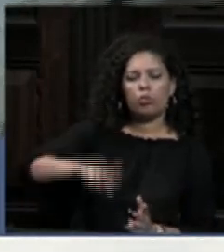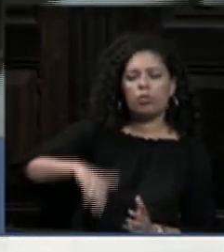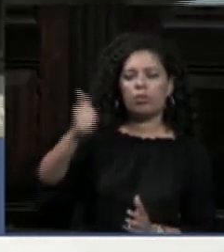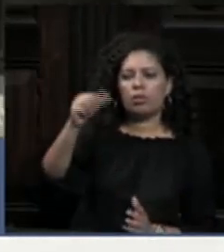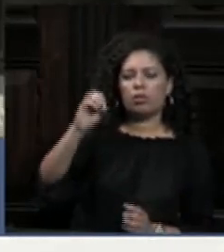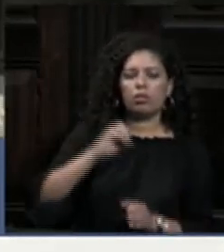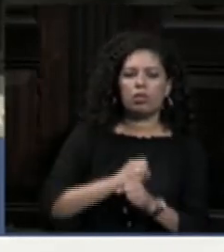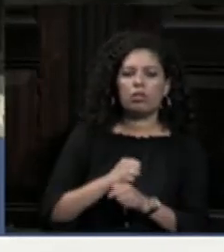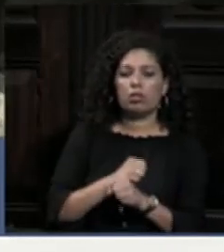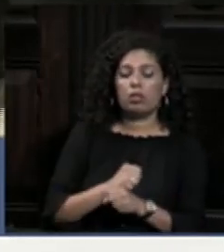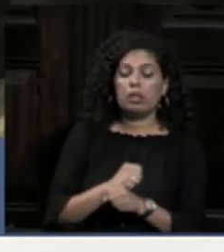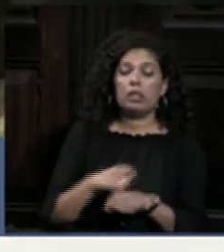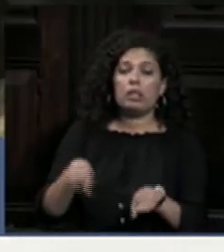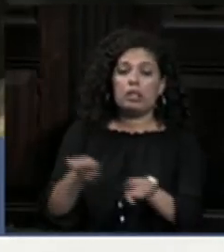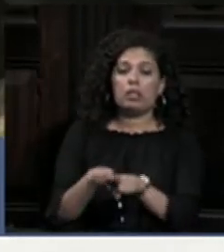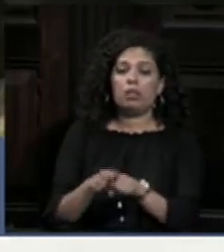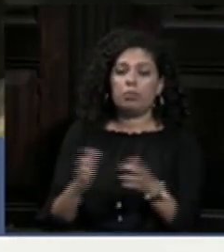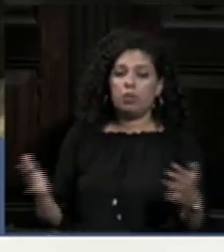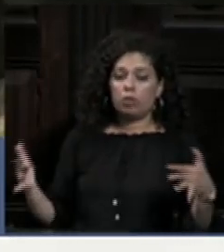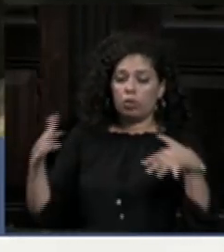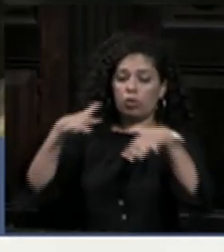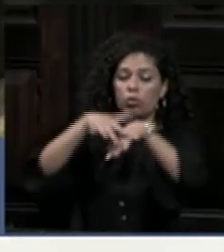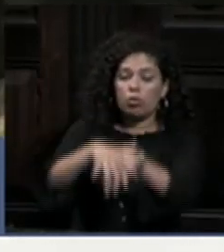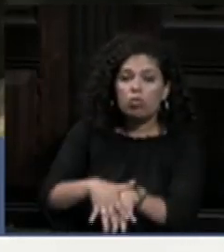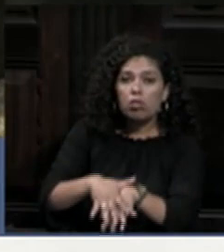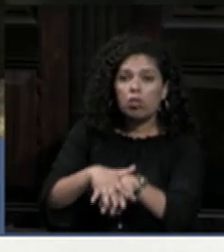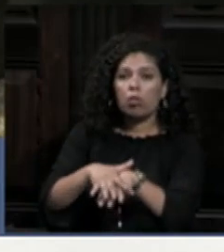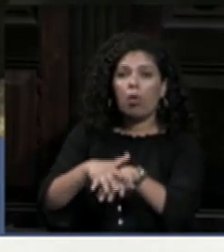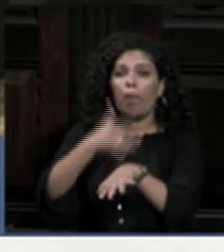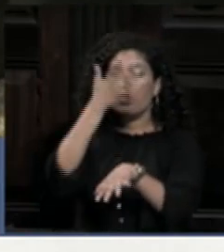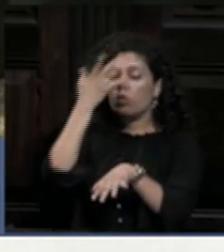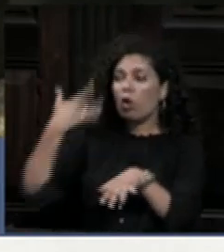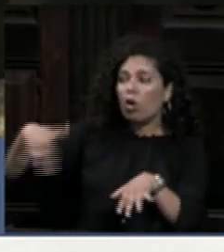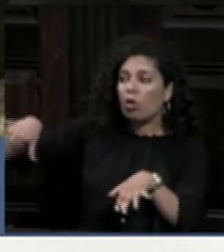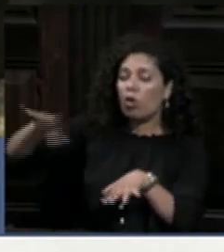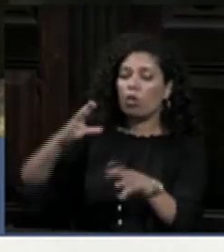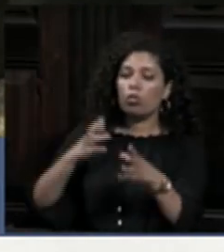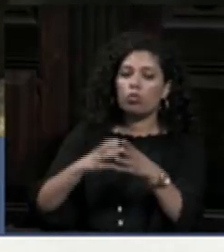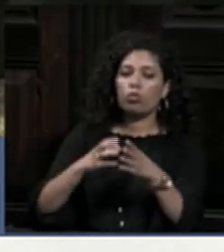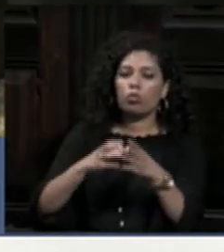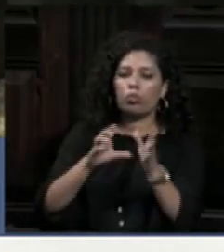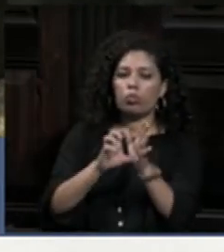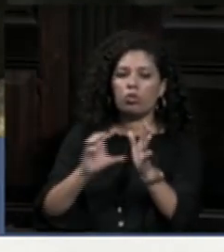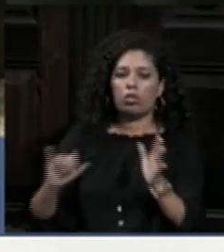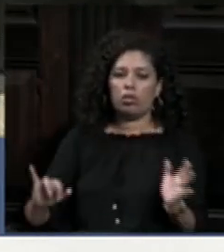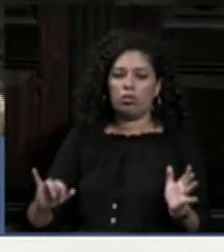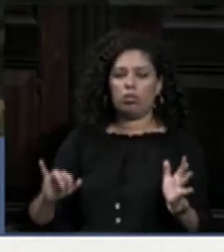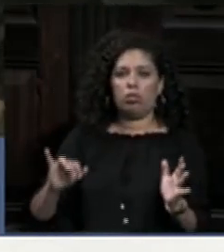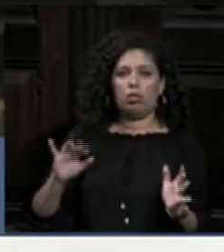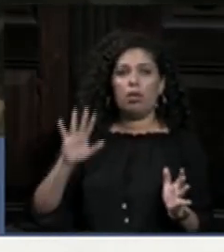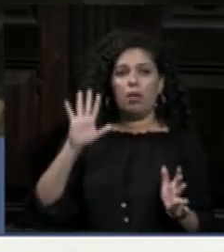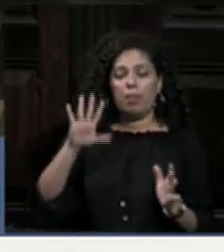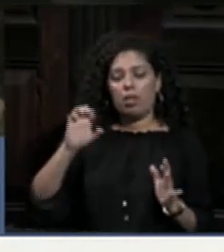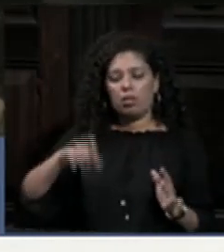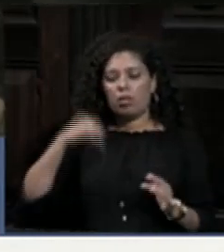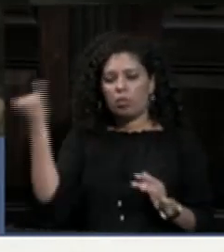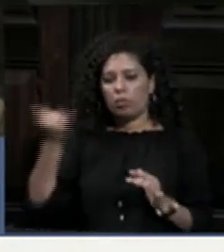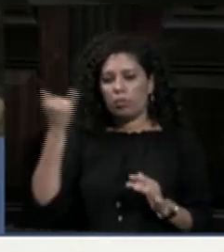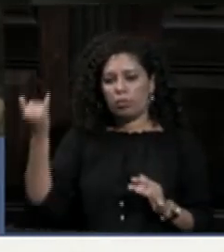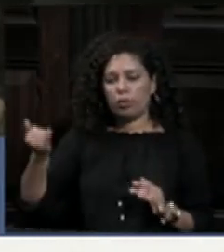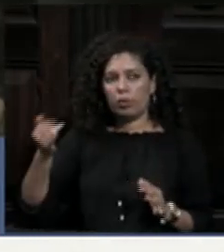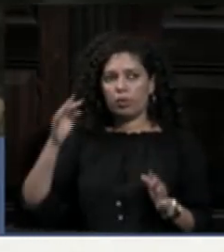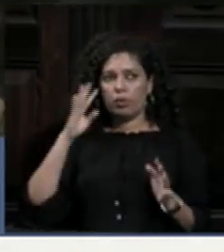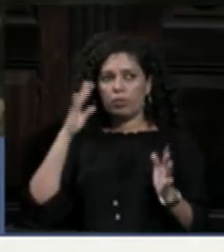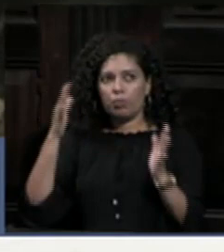a inclusão de outros beneficiários é preciso que haja uma compreensão muito mais